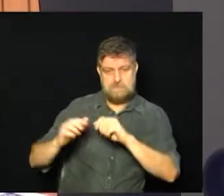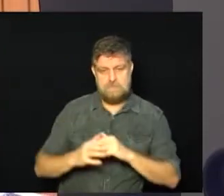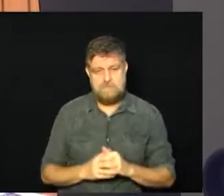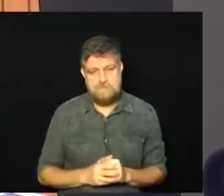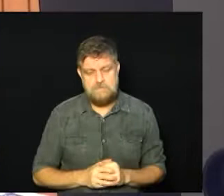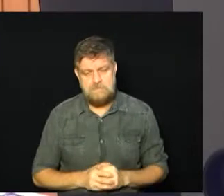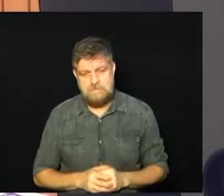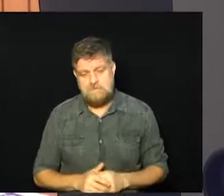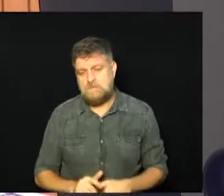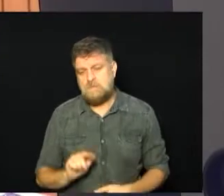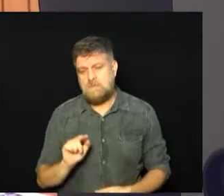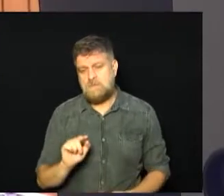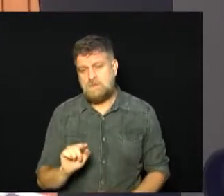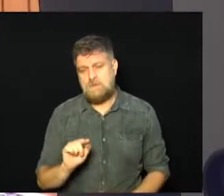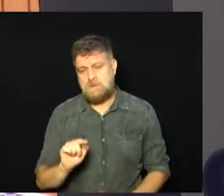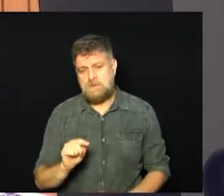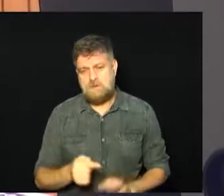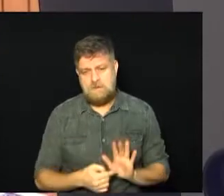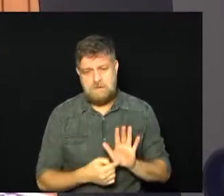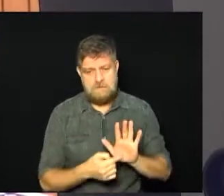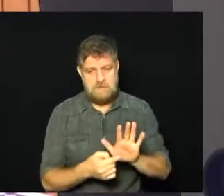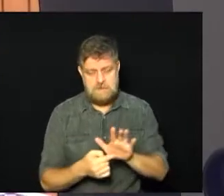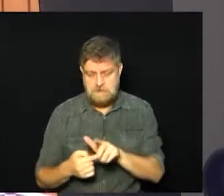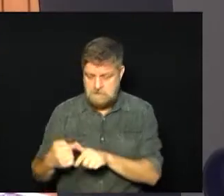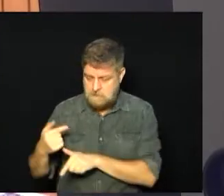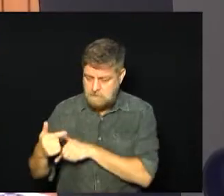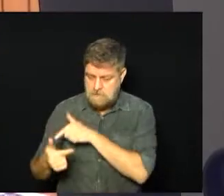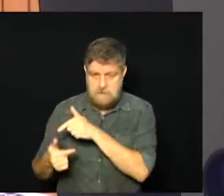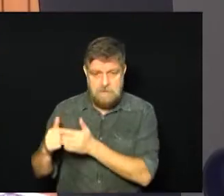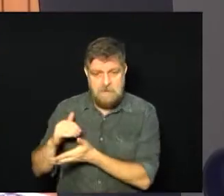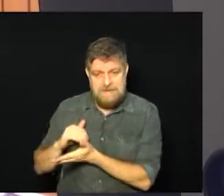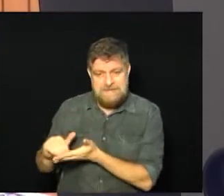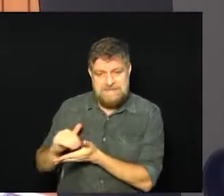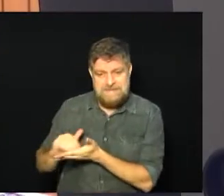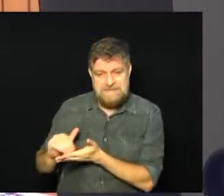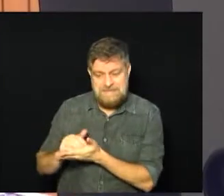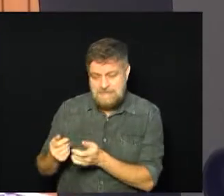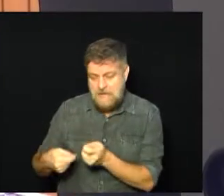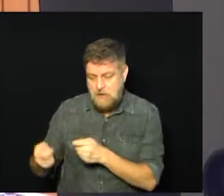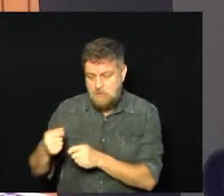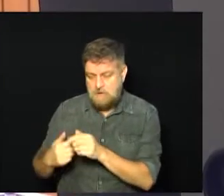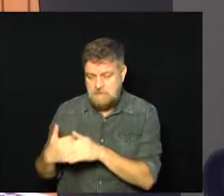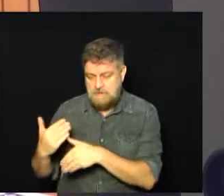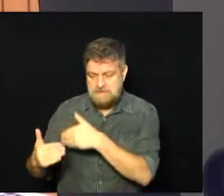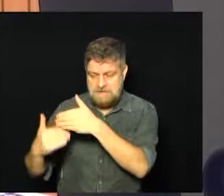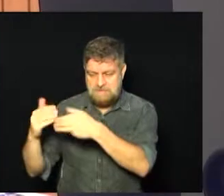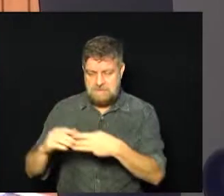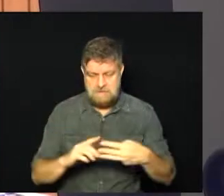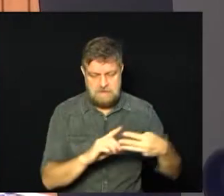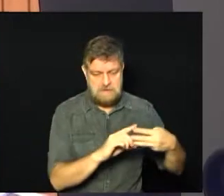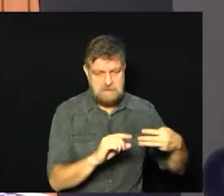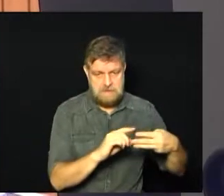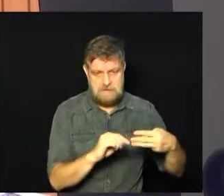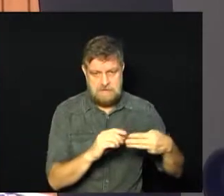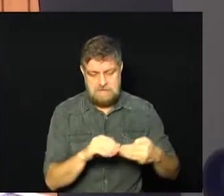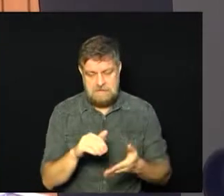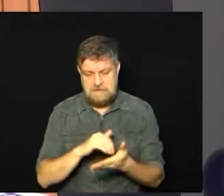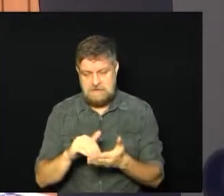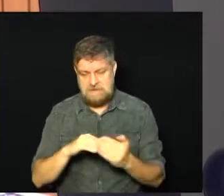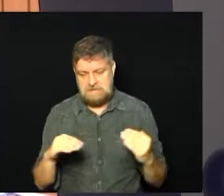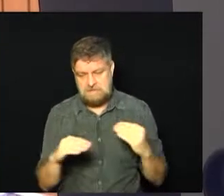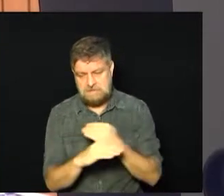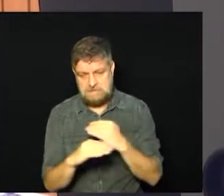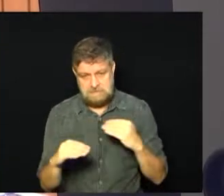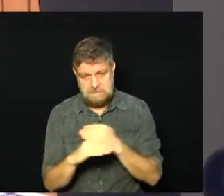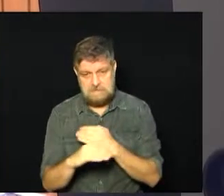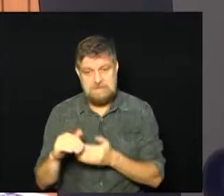eu destaco aqui os trabalhos, né, da Secretaria de Desenvolvimento Econômico, da INDEC, da CETRANSP, da CETEC, da